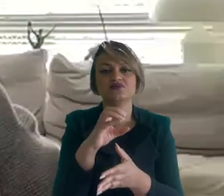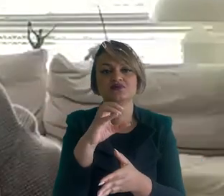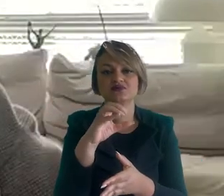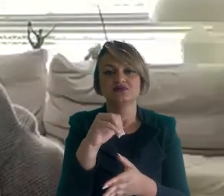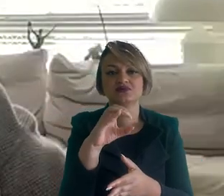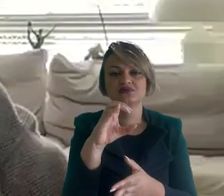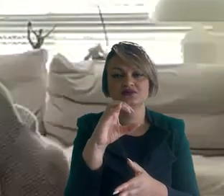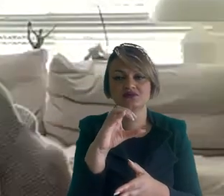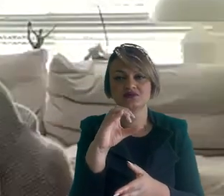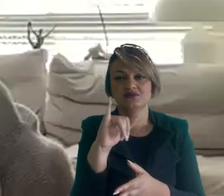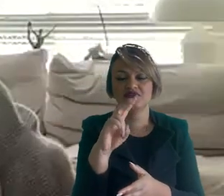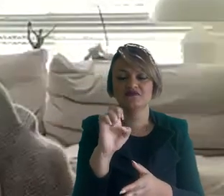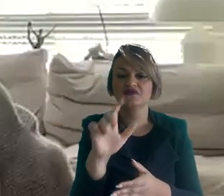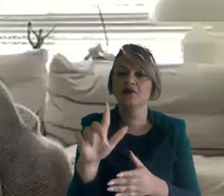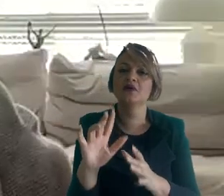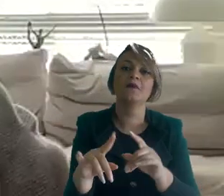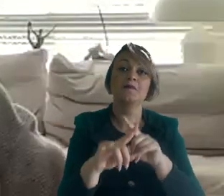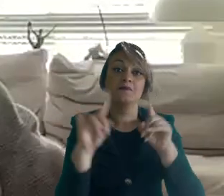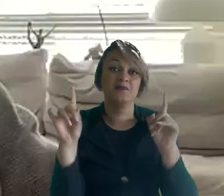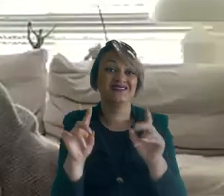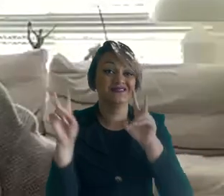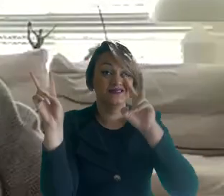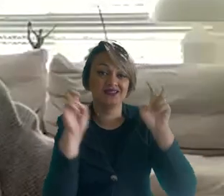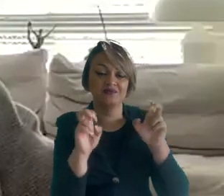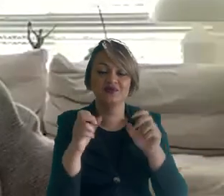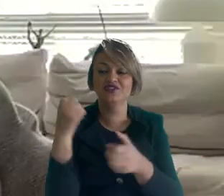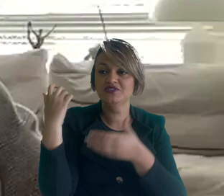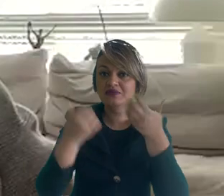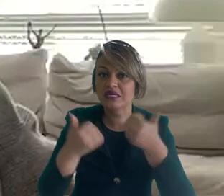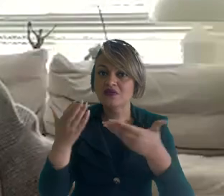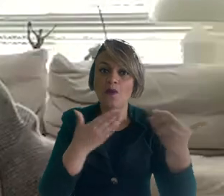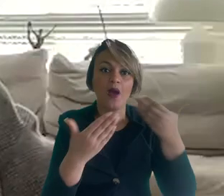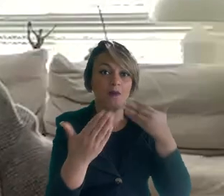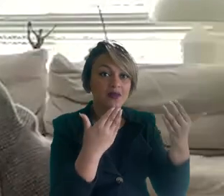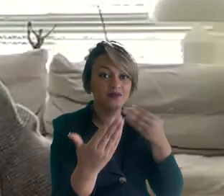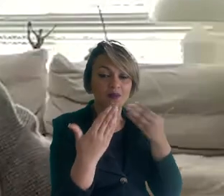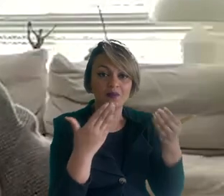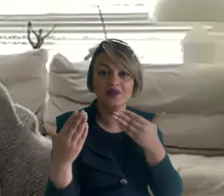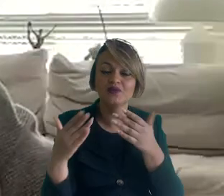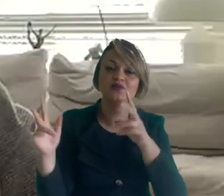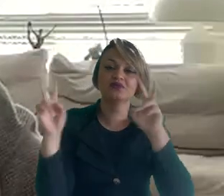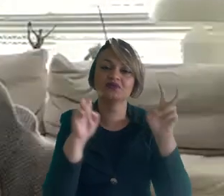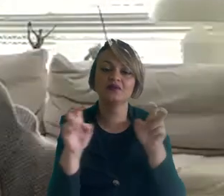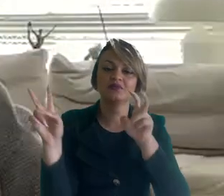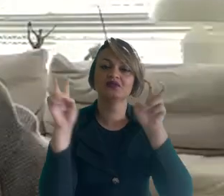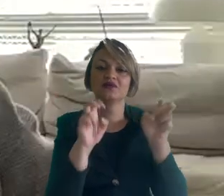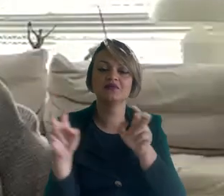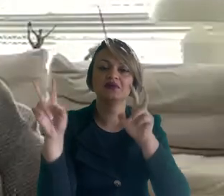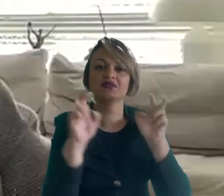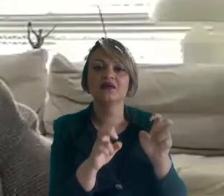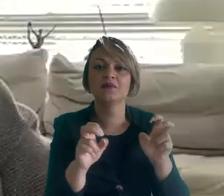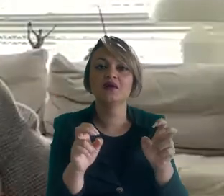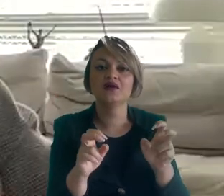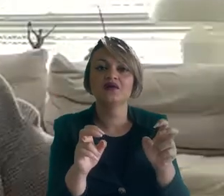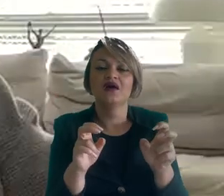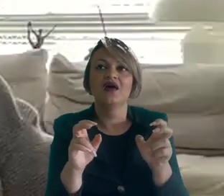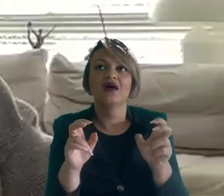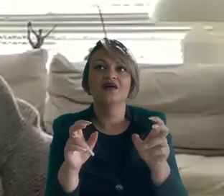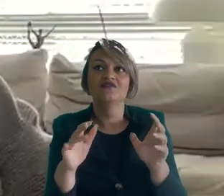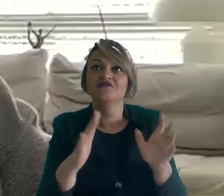e muitos Campos mas em matéria de argumento os temas criaram uma situação